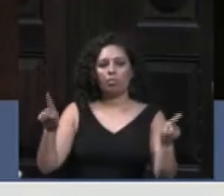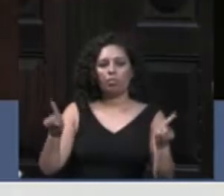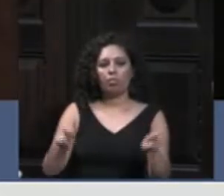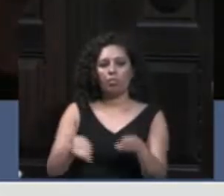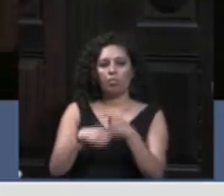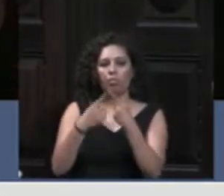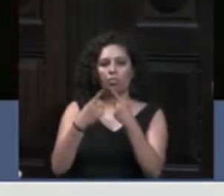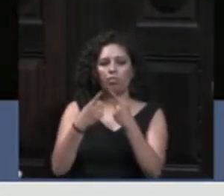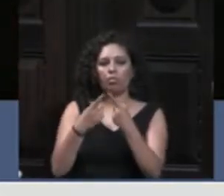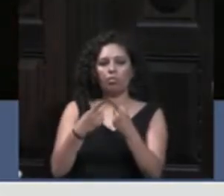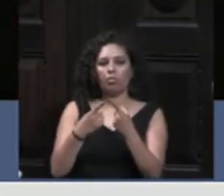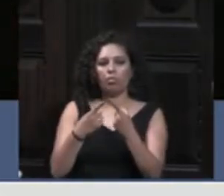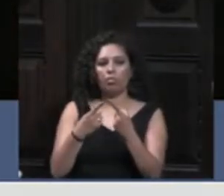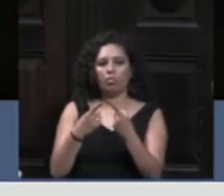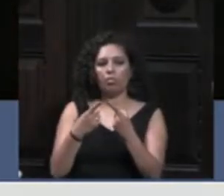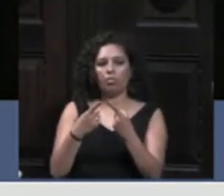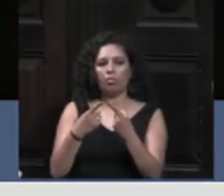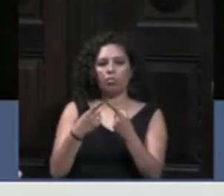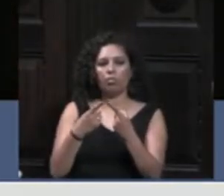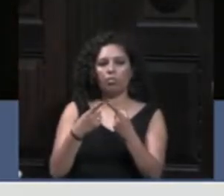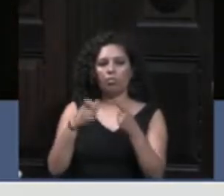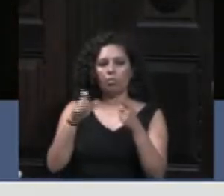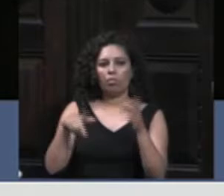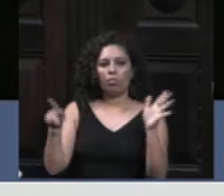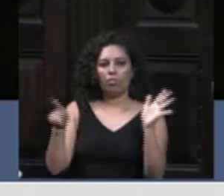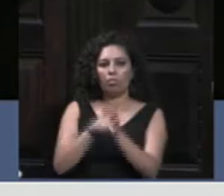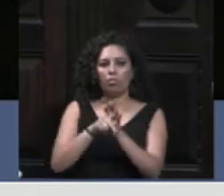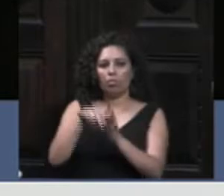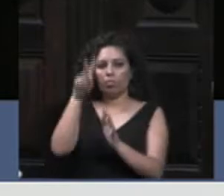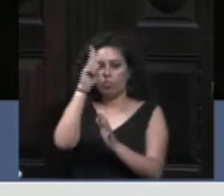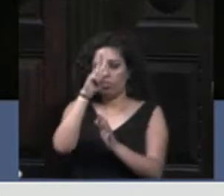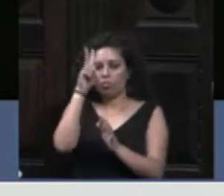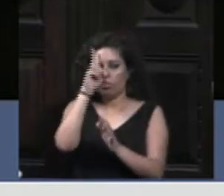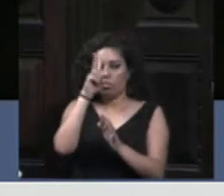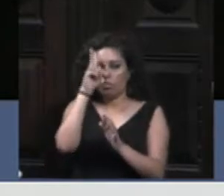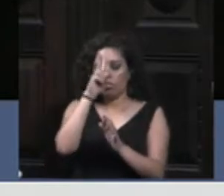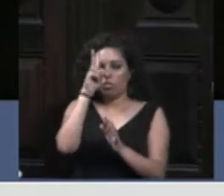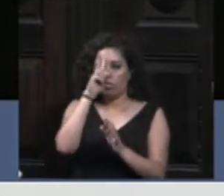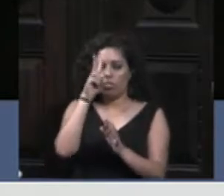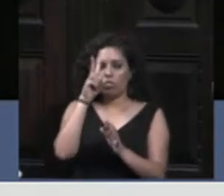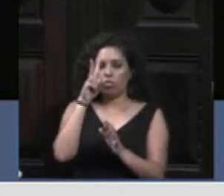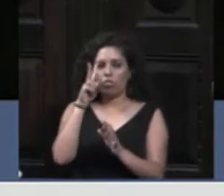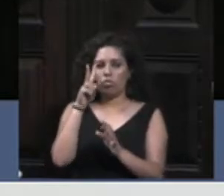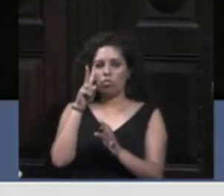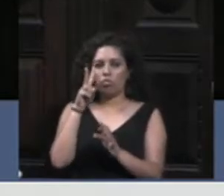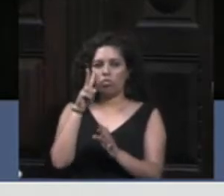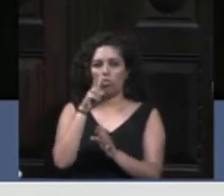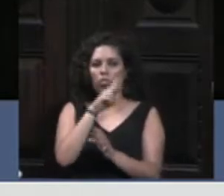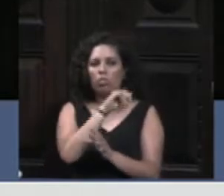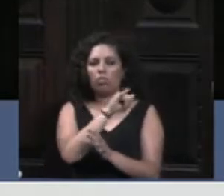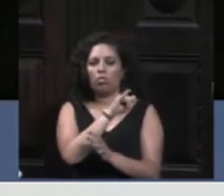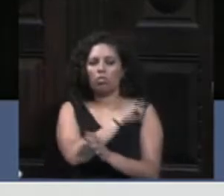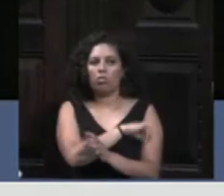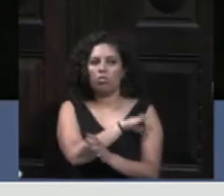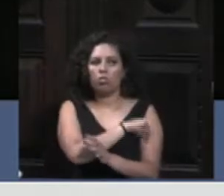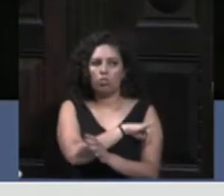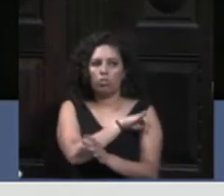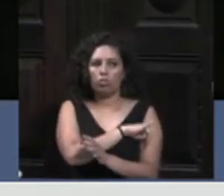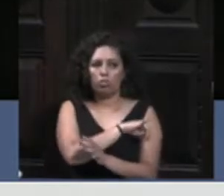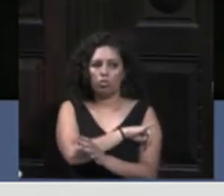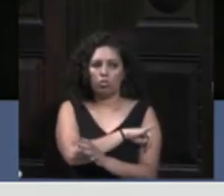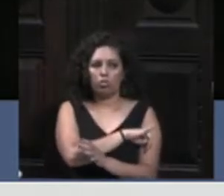Grota como patrimônio cultural e material do Estado do Rio de